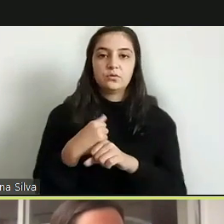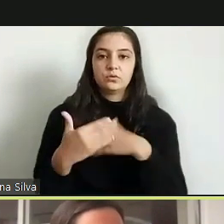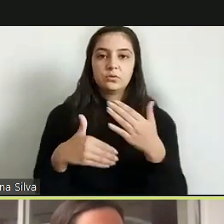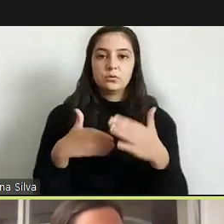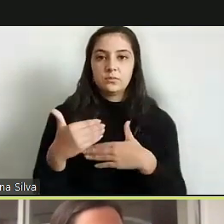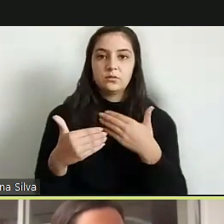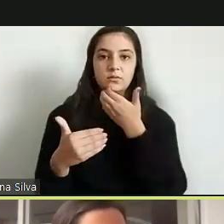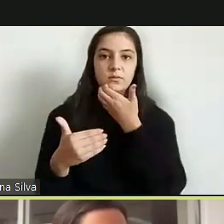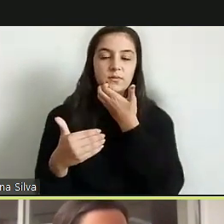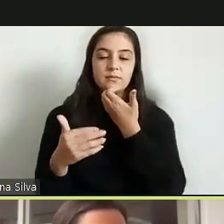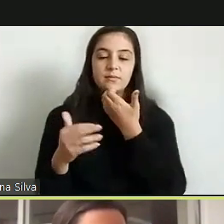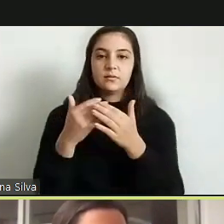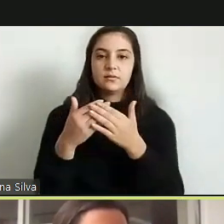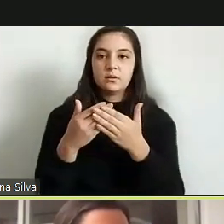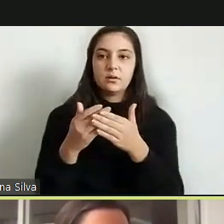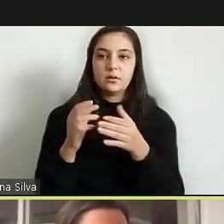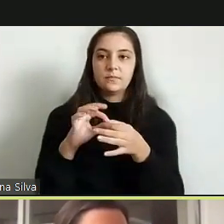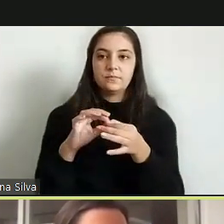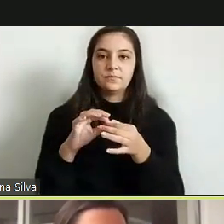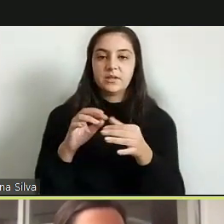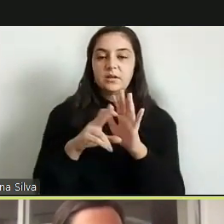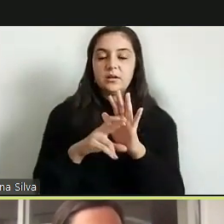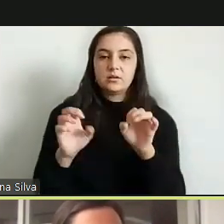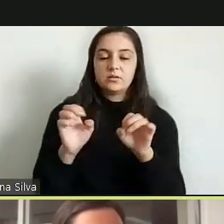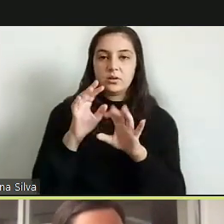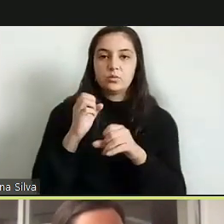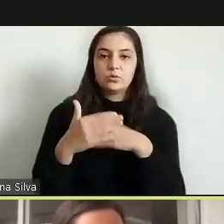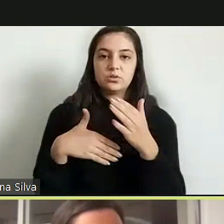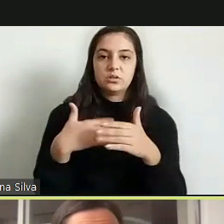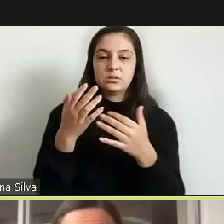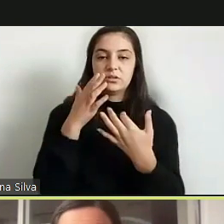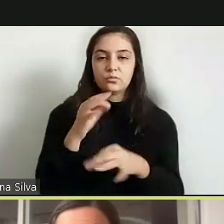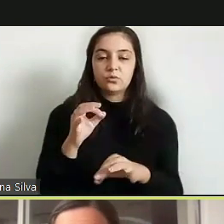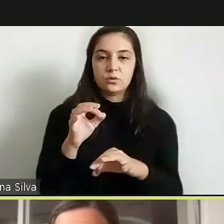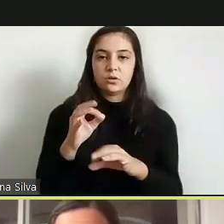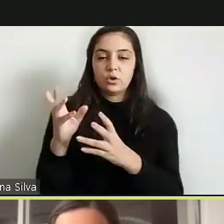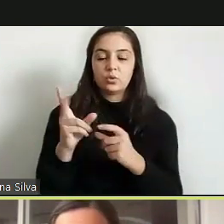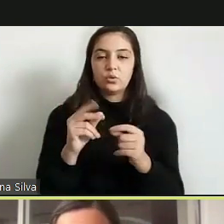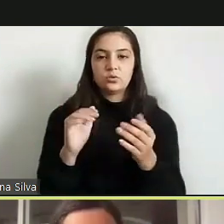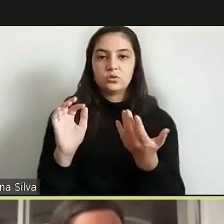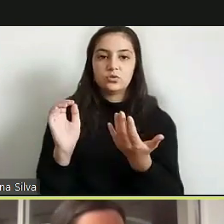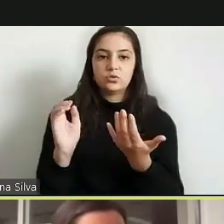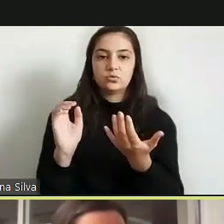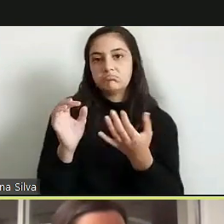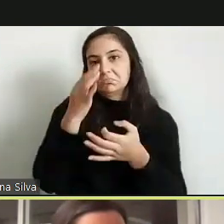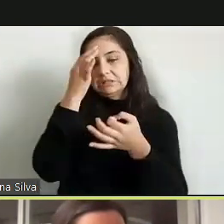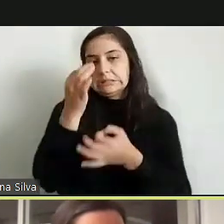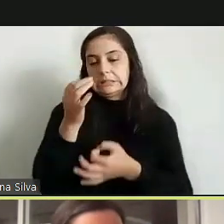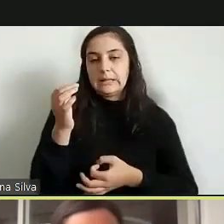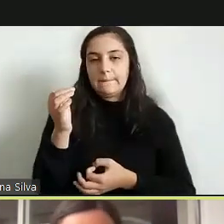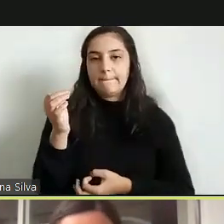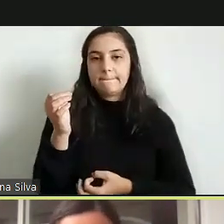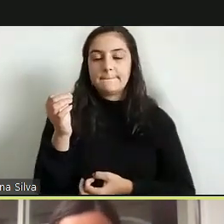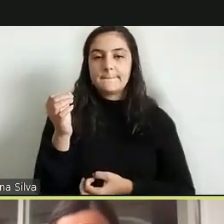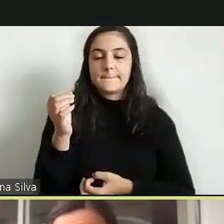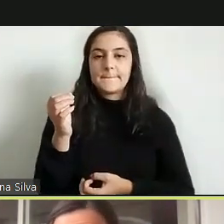Estado é importante haver regras claras, procedimentos simples e contas certas. Coisa que muitas vezes os próprios processos